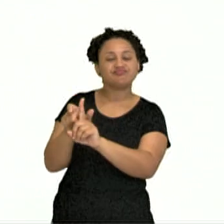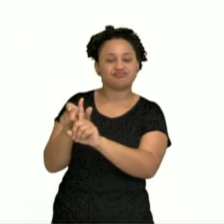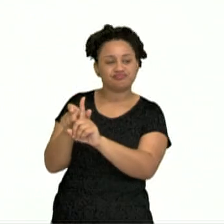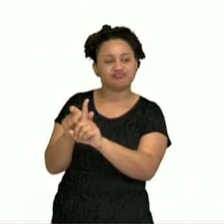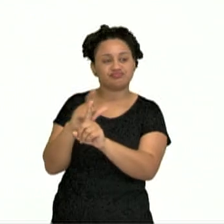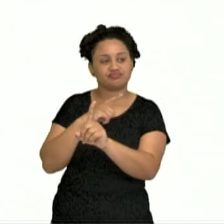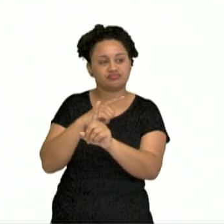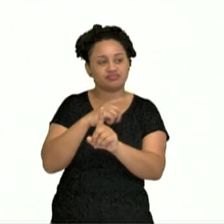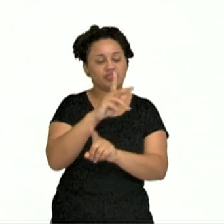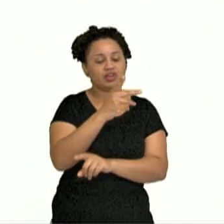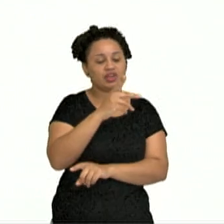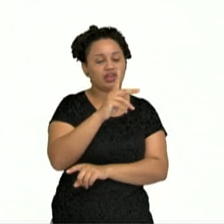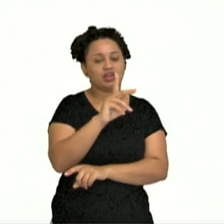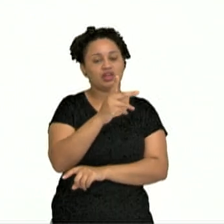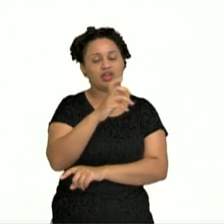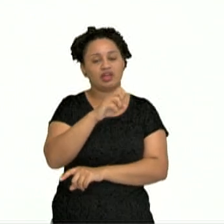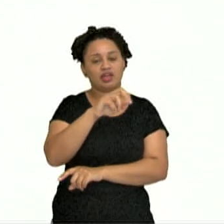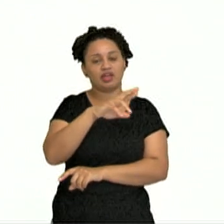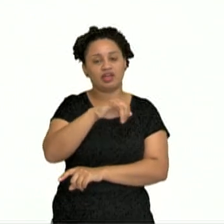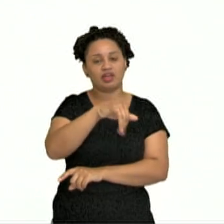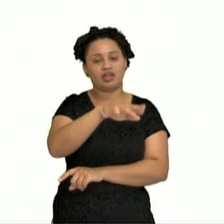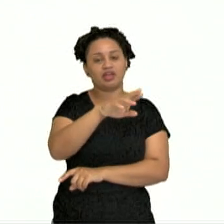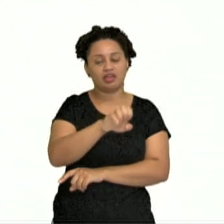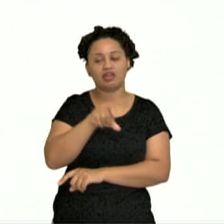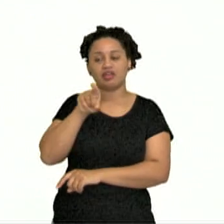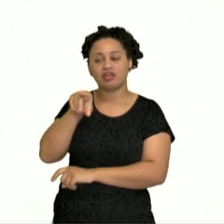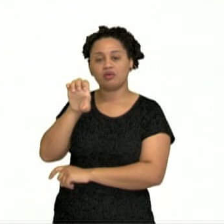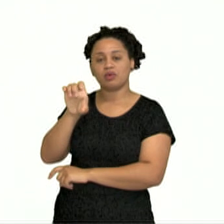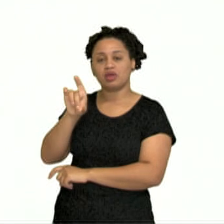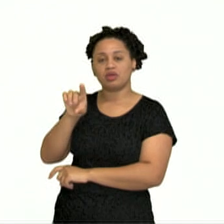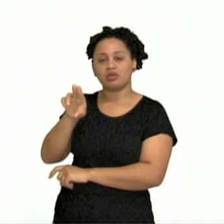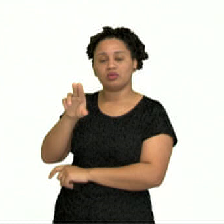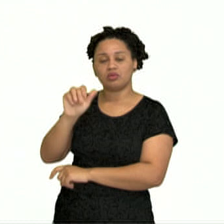né? Henrique e Eduardo.